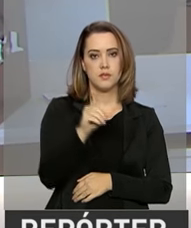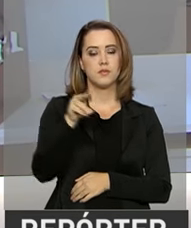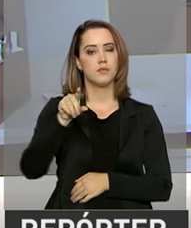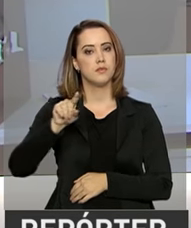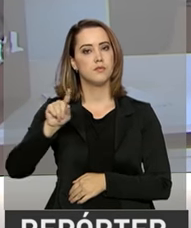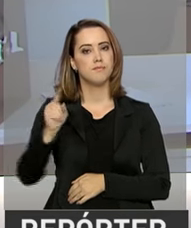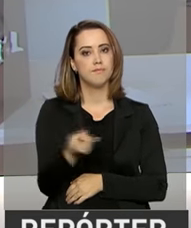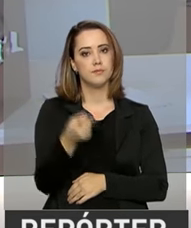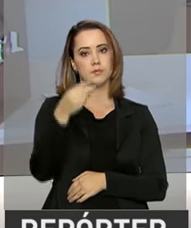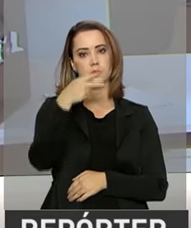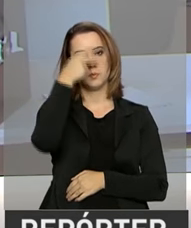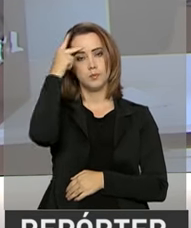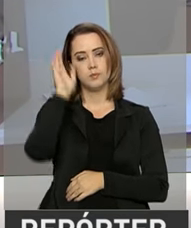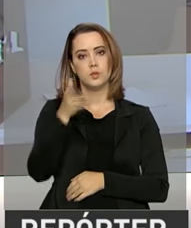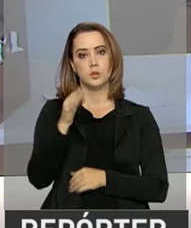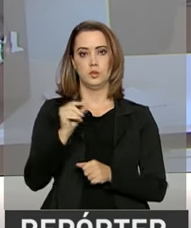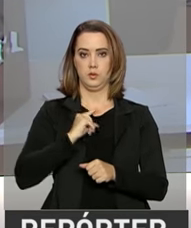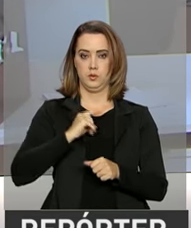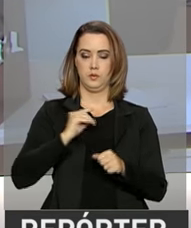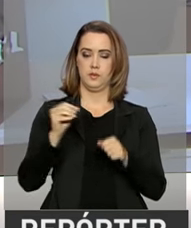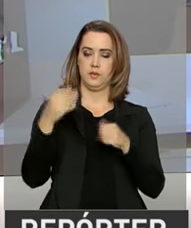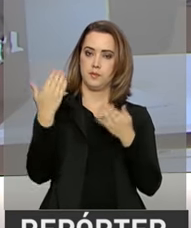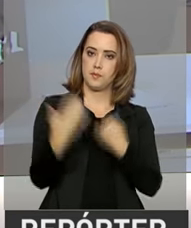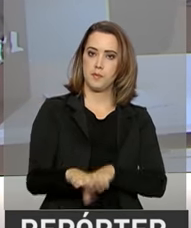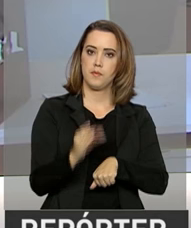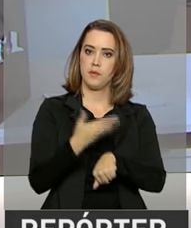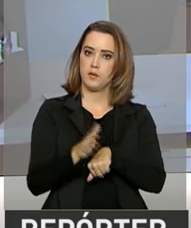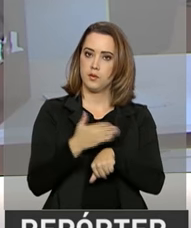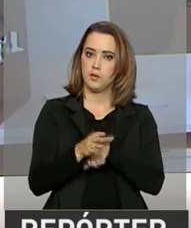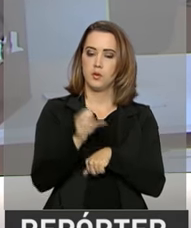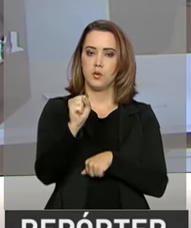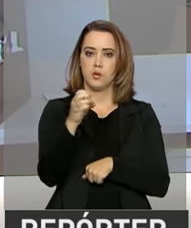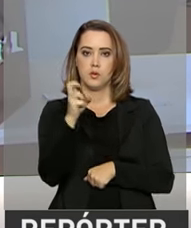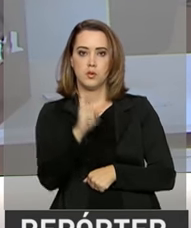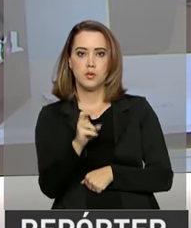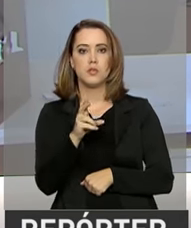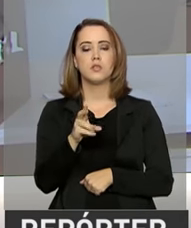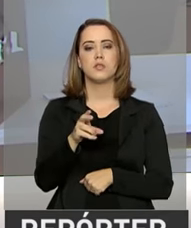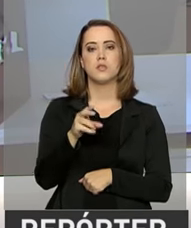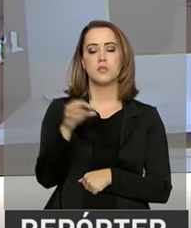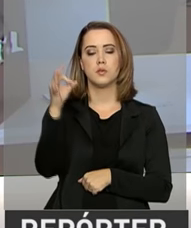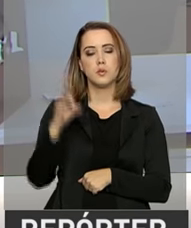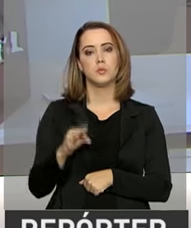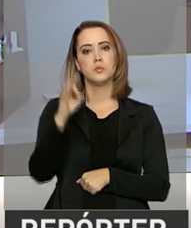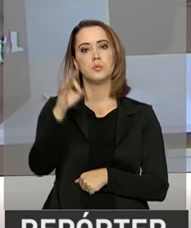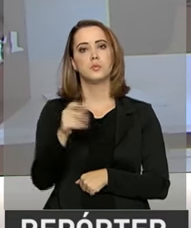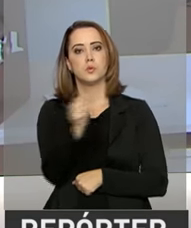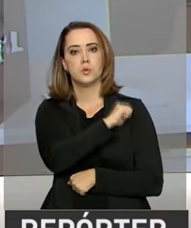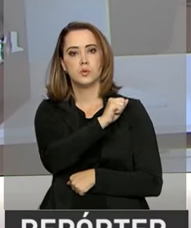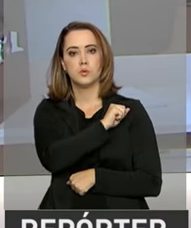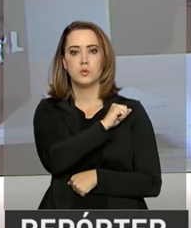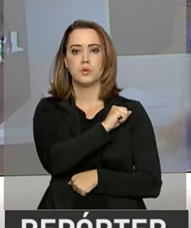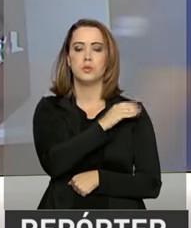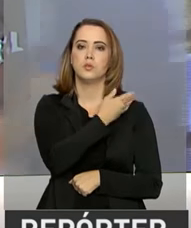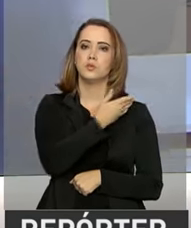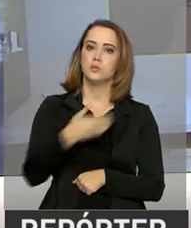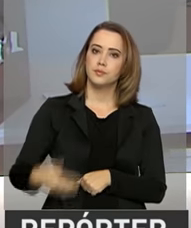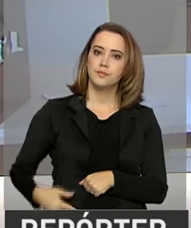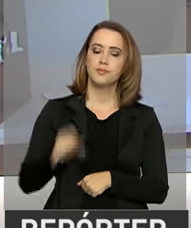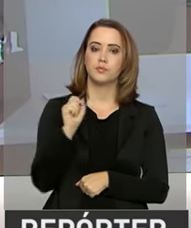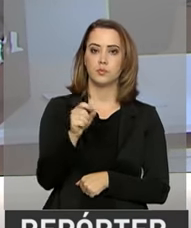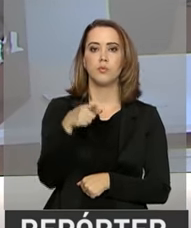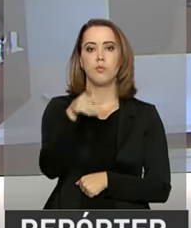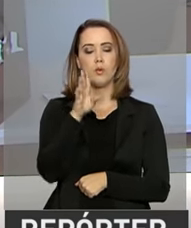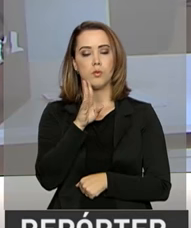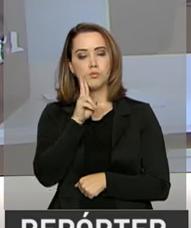online. 85% deles eram alunos de escolas públicas. E não esqueça, de segunda a sexta-feira aqui na NBR